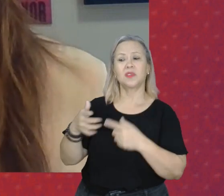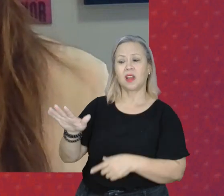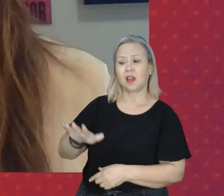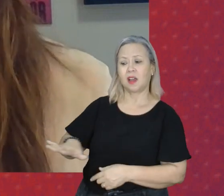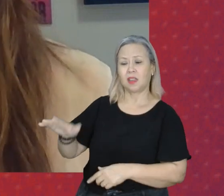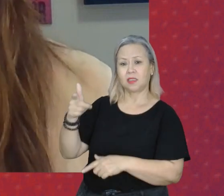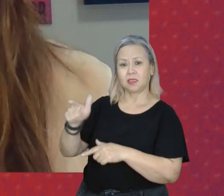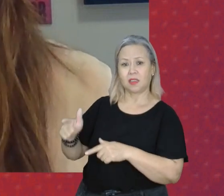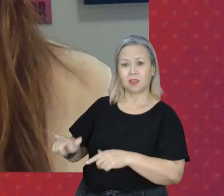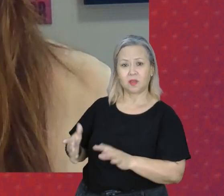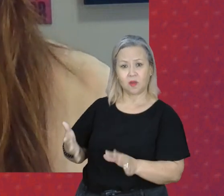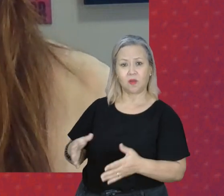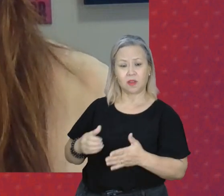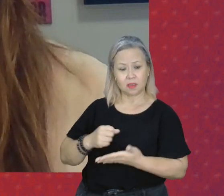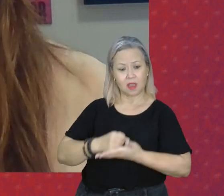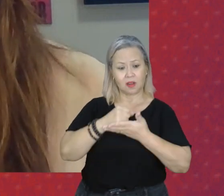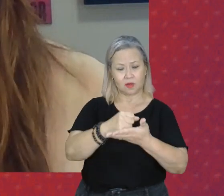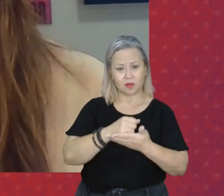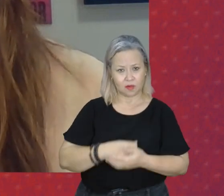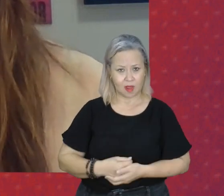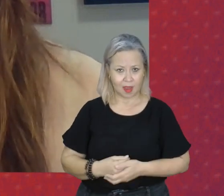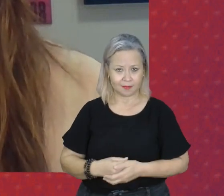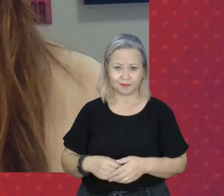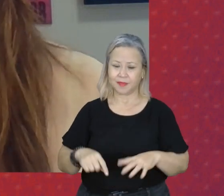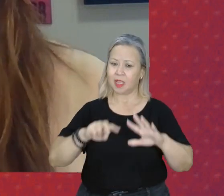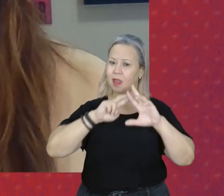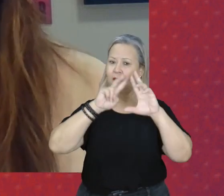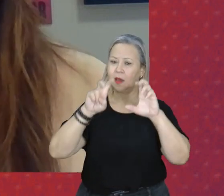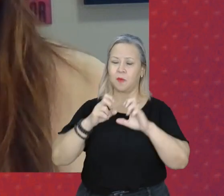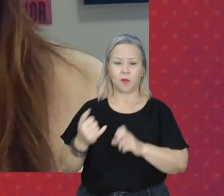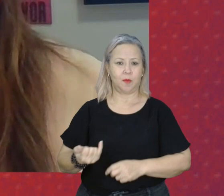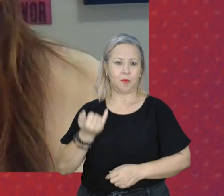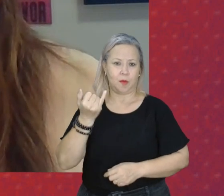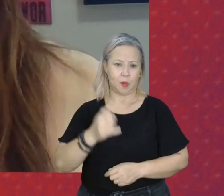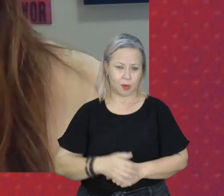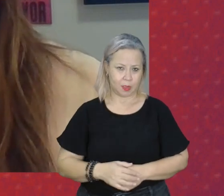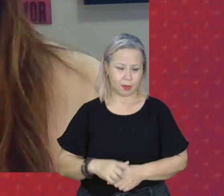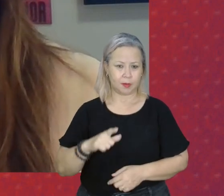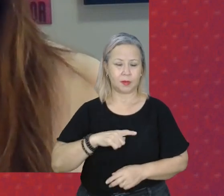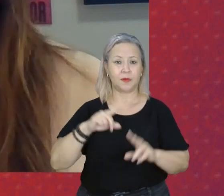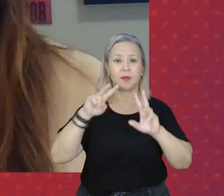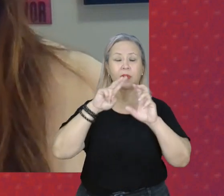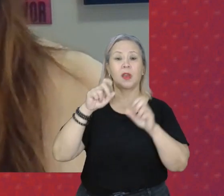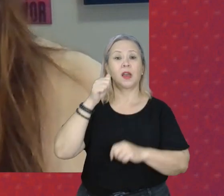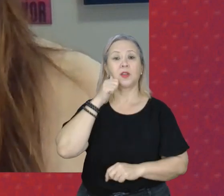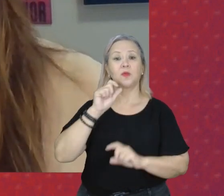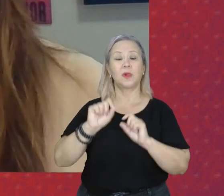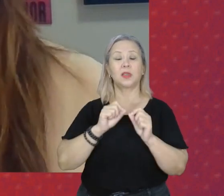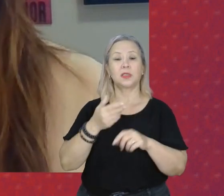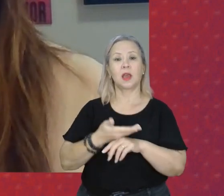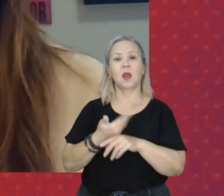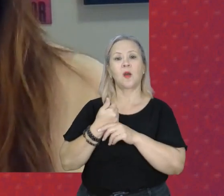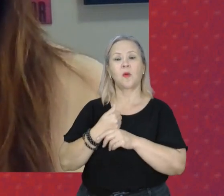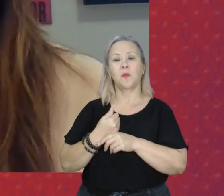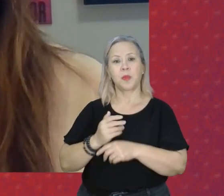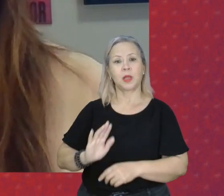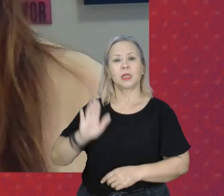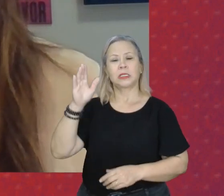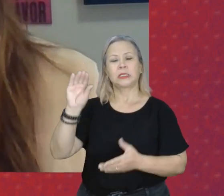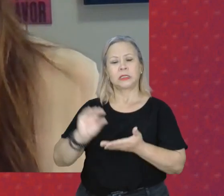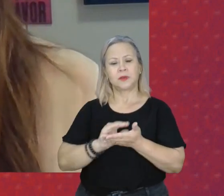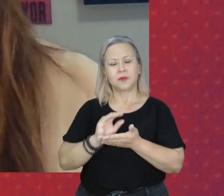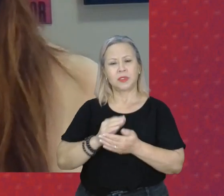as candidaturas acaba sendo um fator muito importante. Também a gente teve casos de mulheres que eram pré-candidatas, que investiram muito